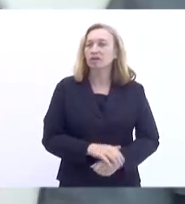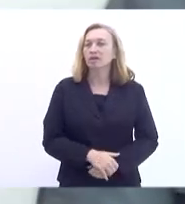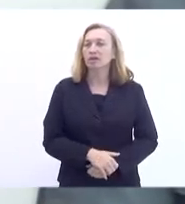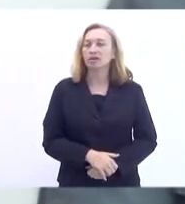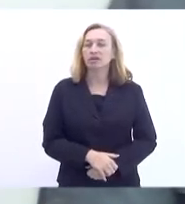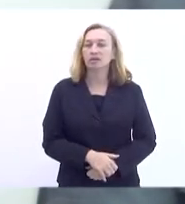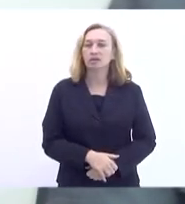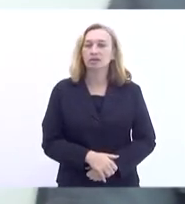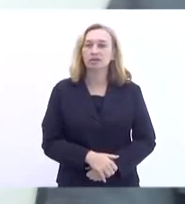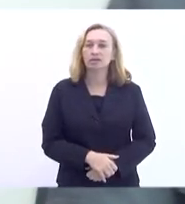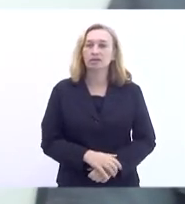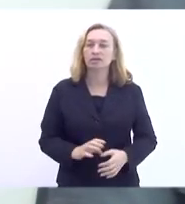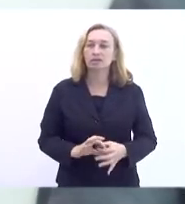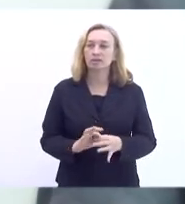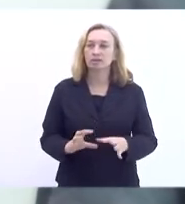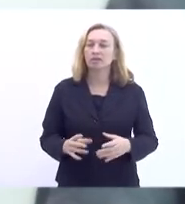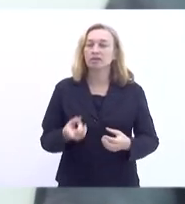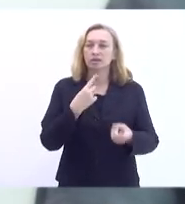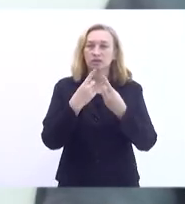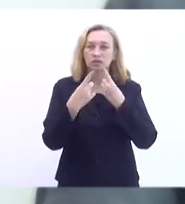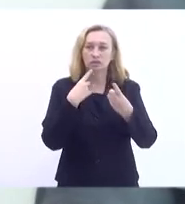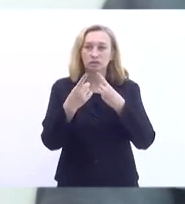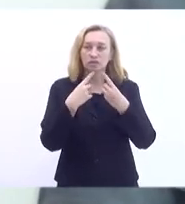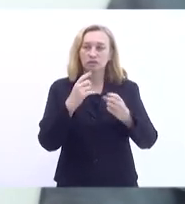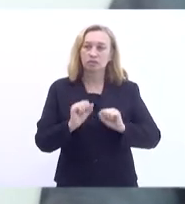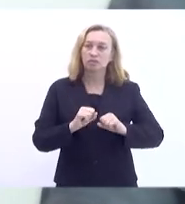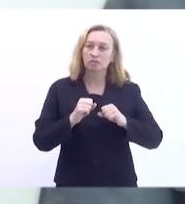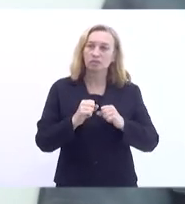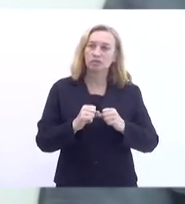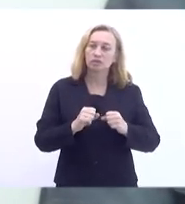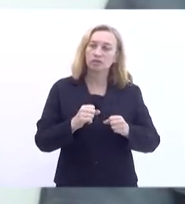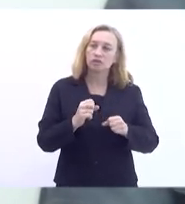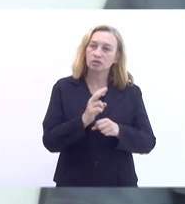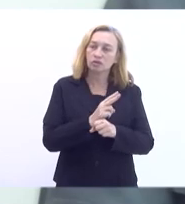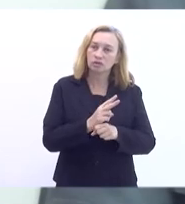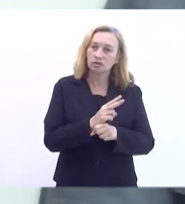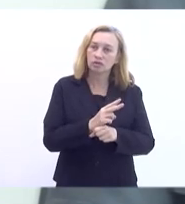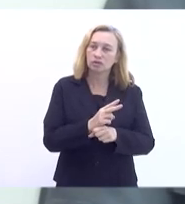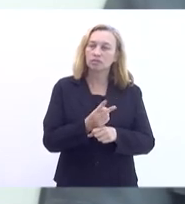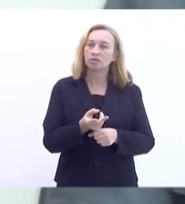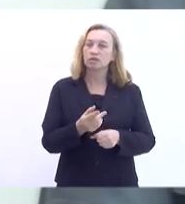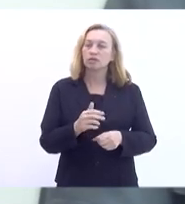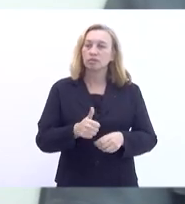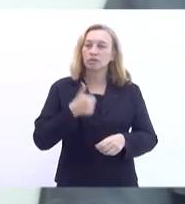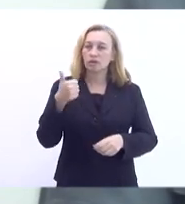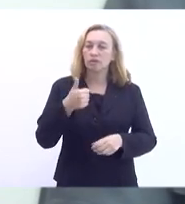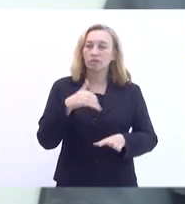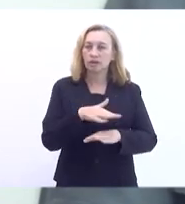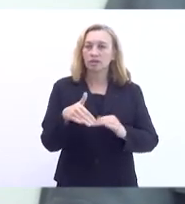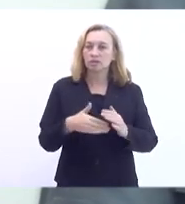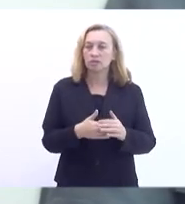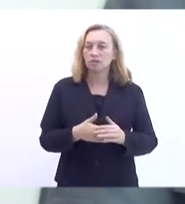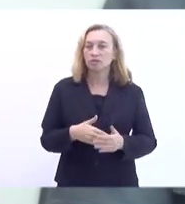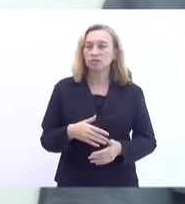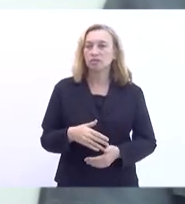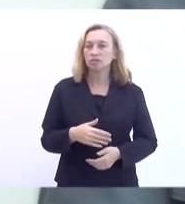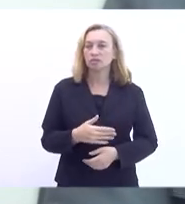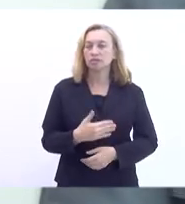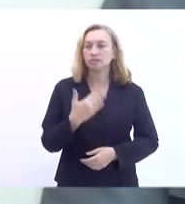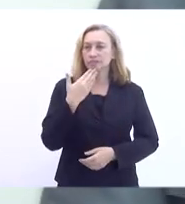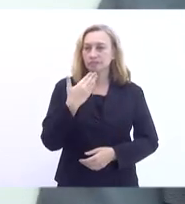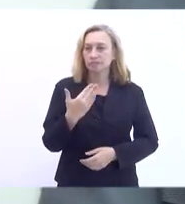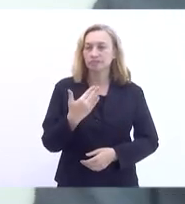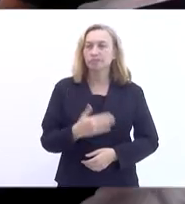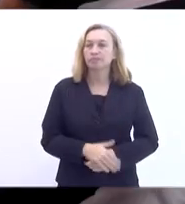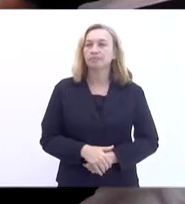aí e mas a gente está aberto à discussão buscando sempre o interesse comum o interesse público tá então como sugestão aqui a